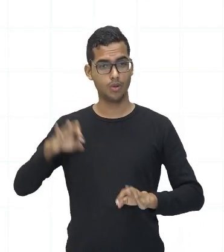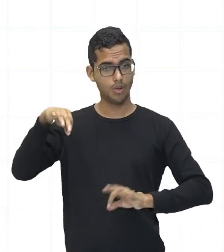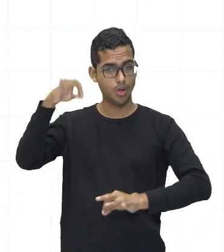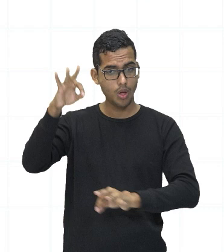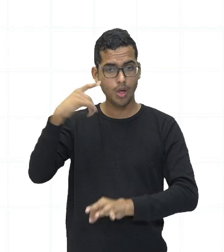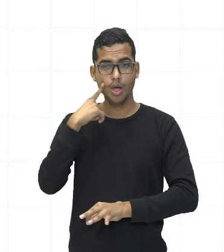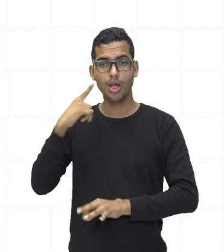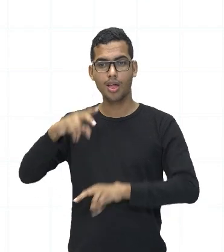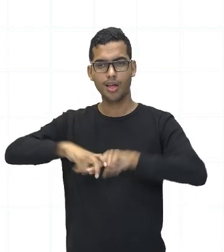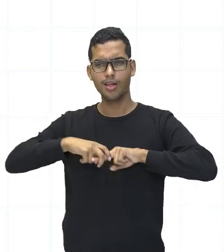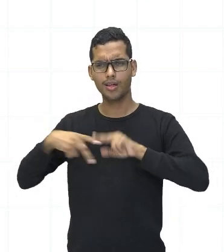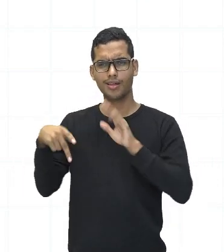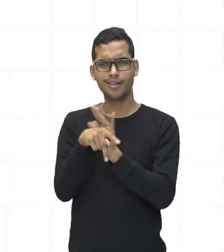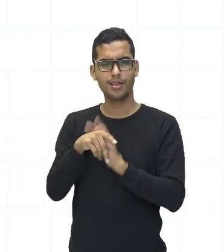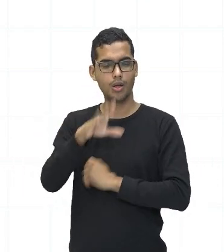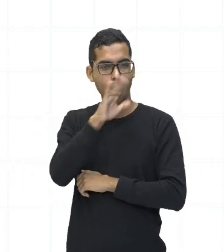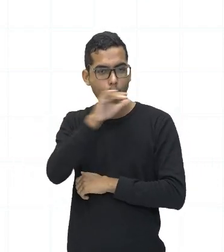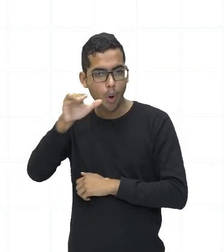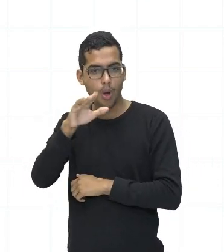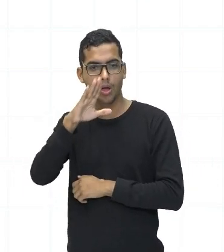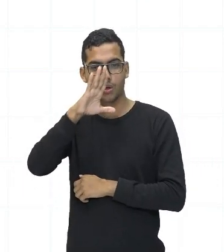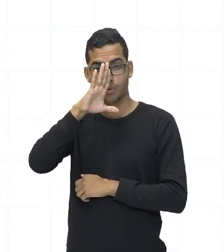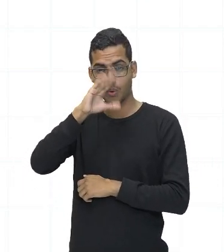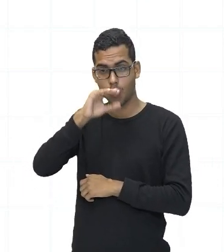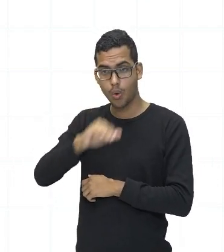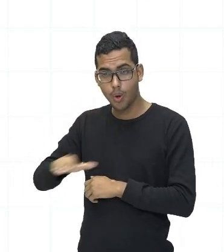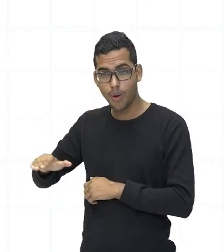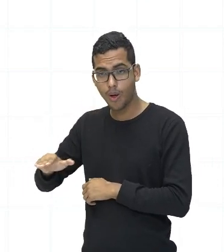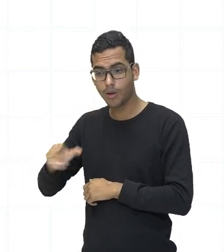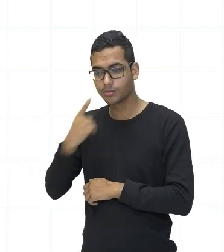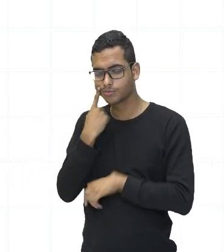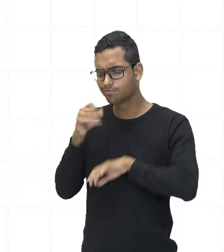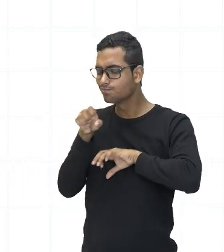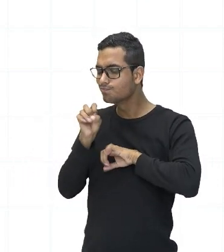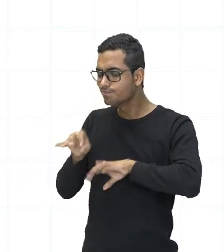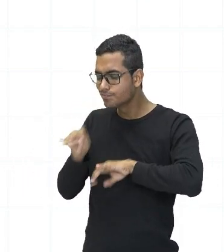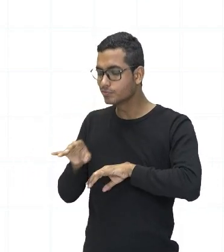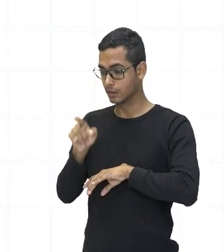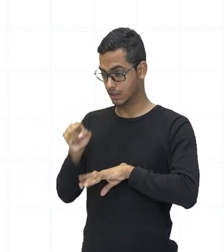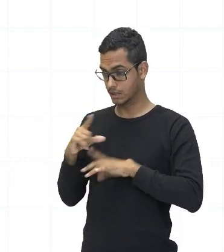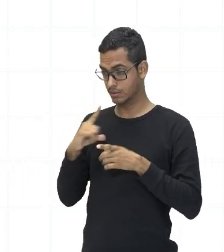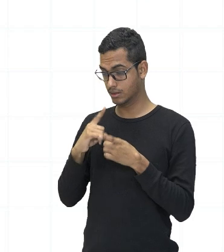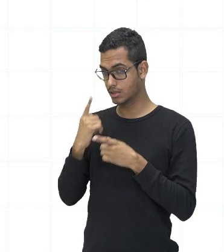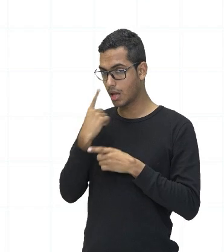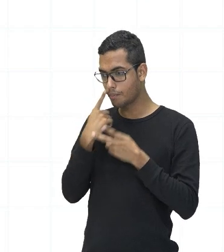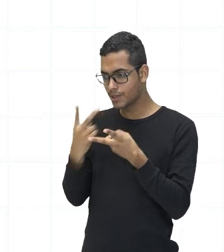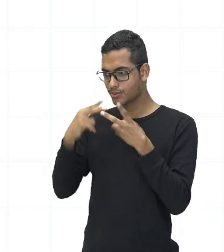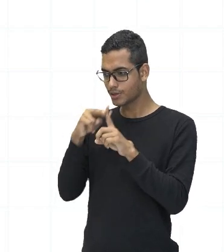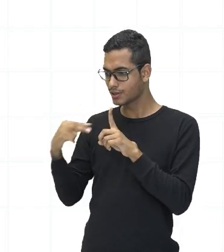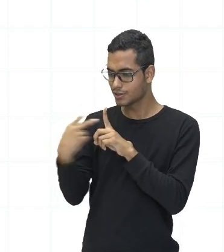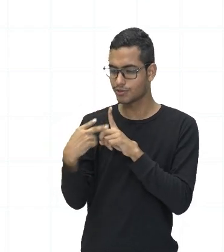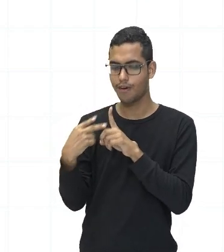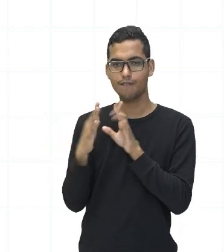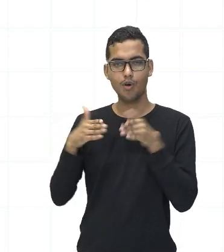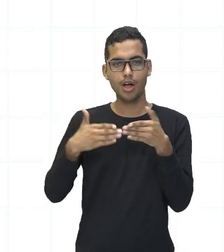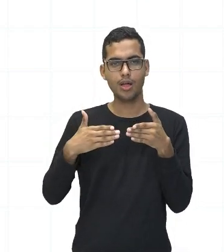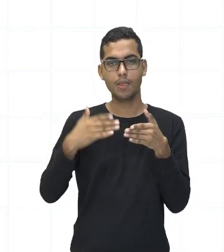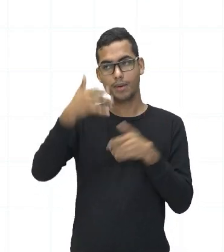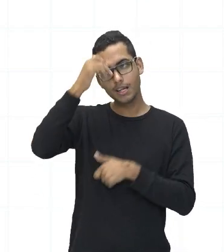Educar desde pequenas crianças para que elas tenham esse olhar do combate à dengue, tá? E aí, que